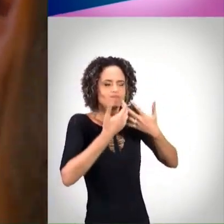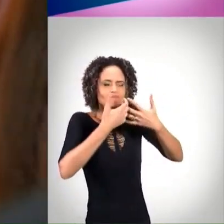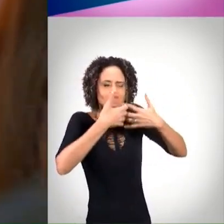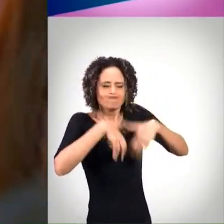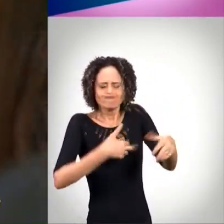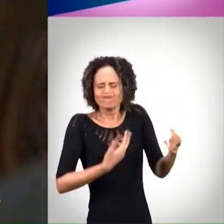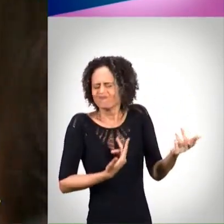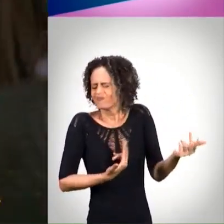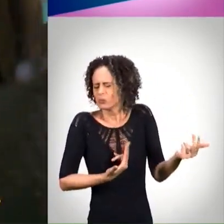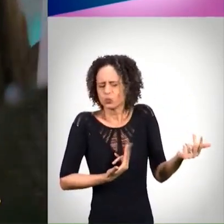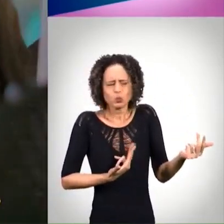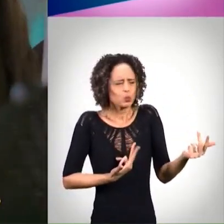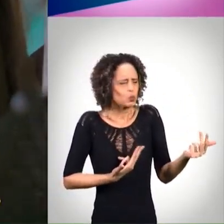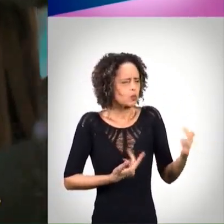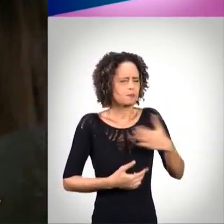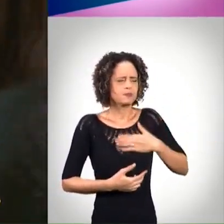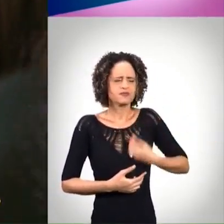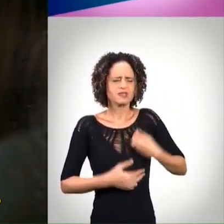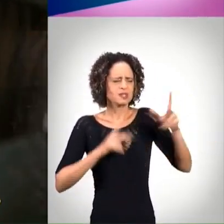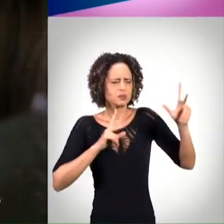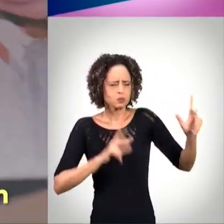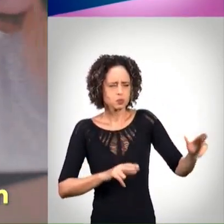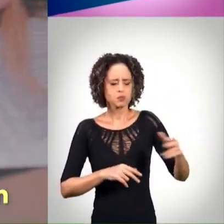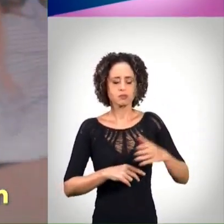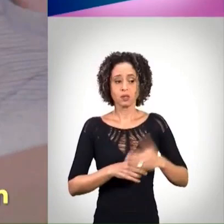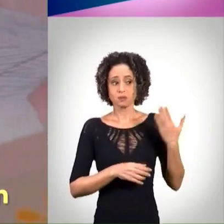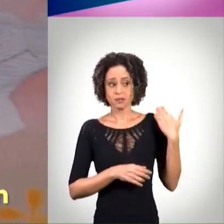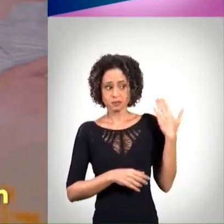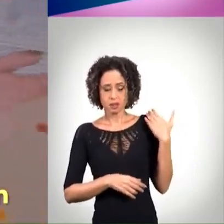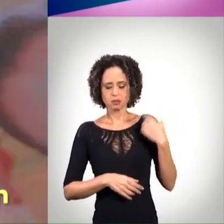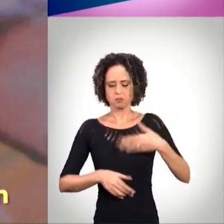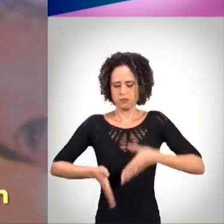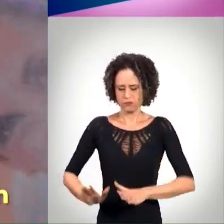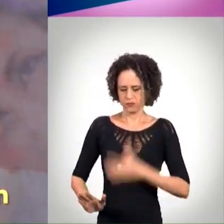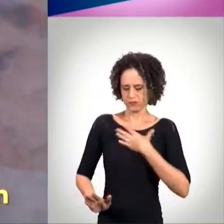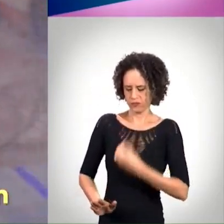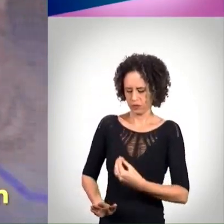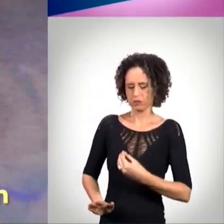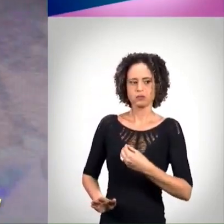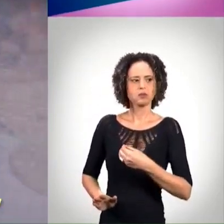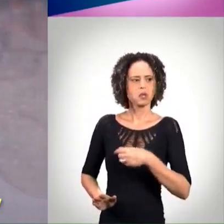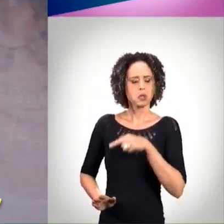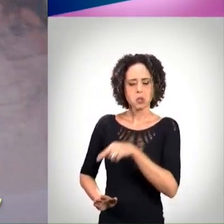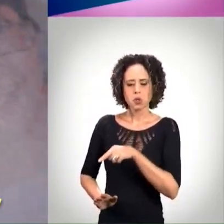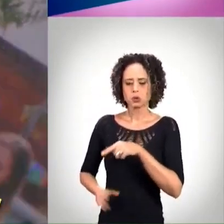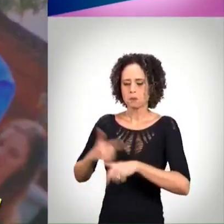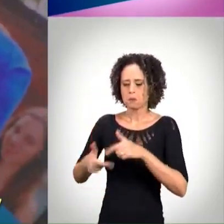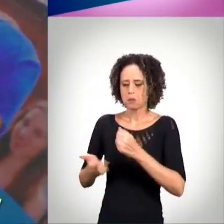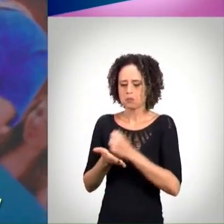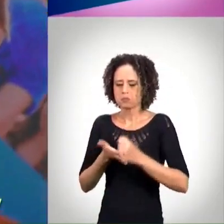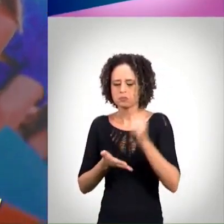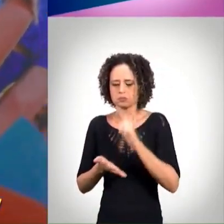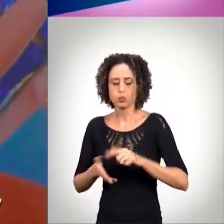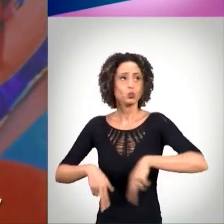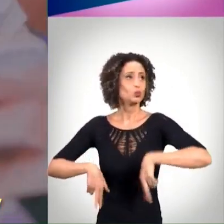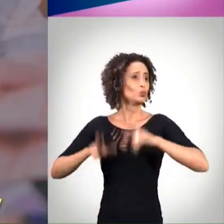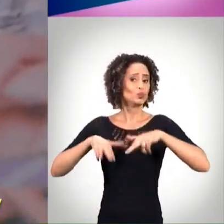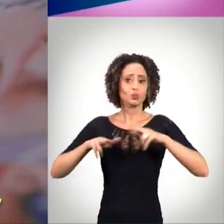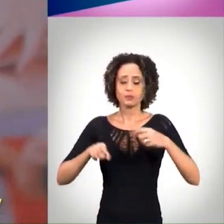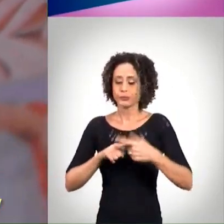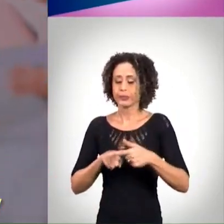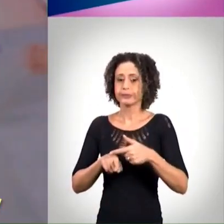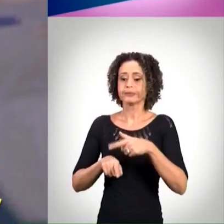eu começo a refletir que foi a mesma coisa comigo. Eu nunca consegui, desde que o Caio nasceu, ter um emprego formal. Porque com todas